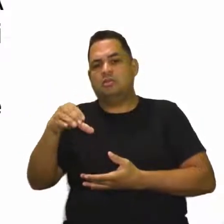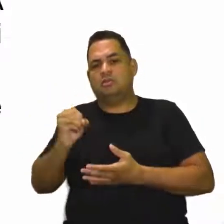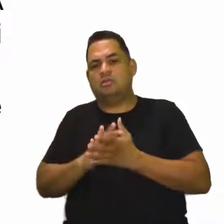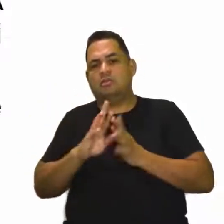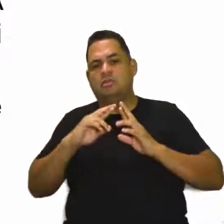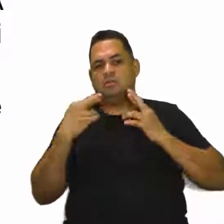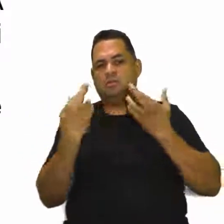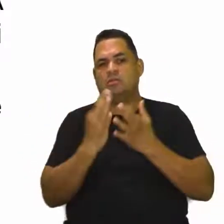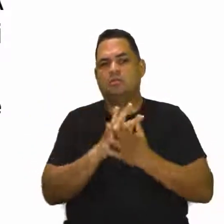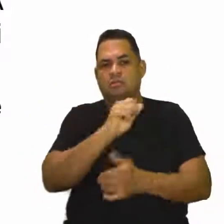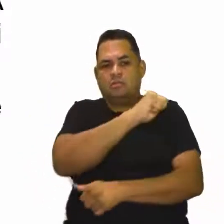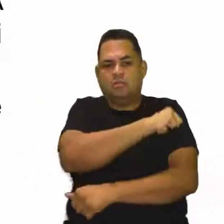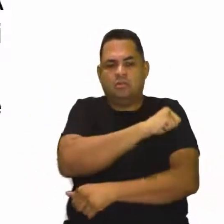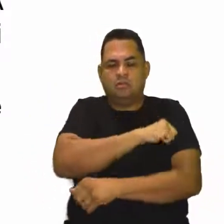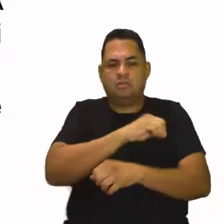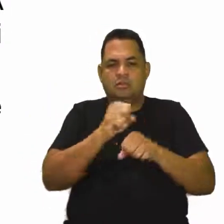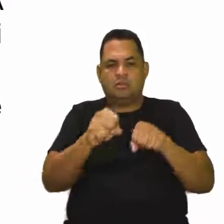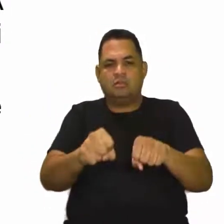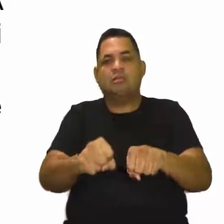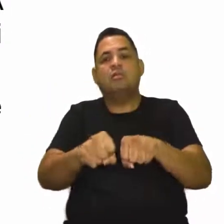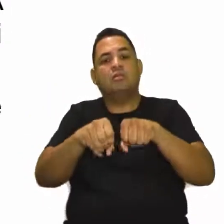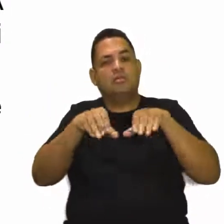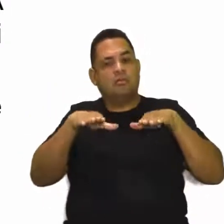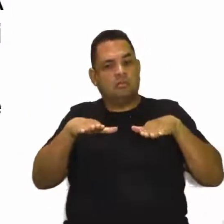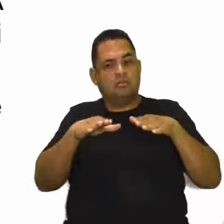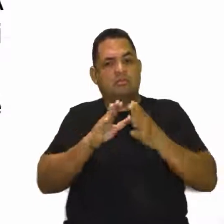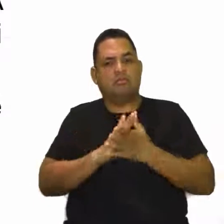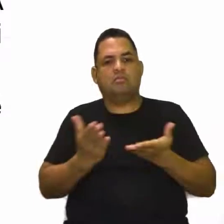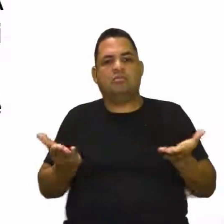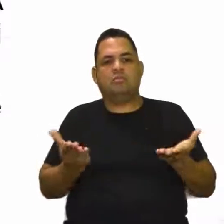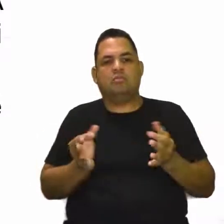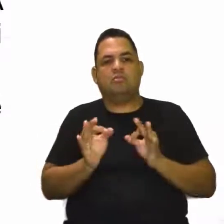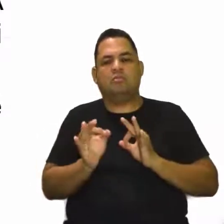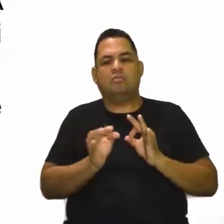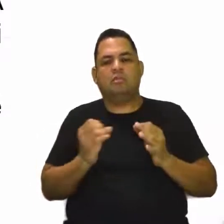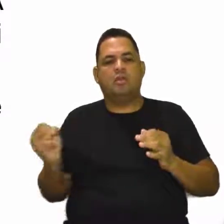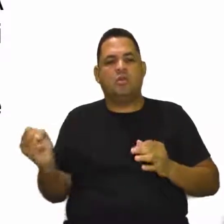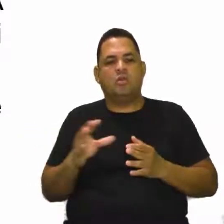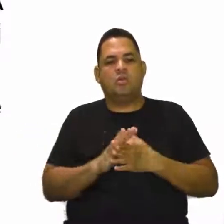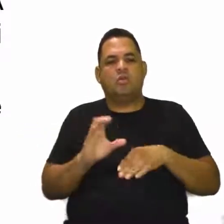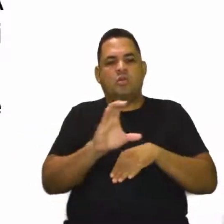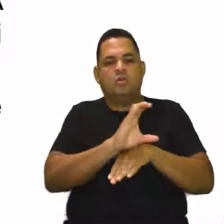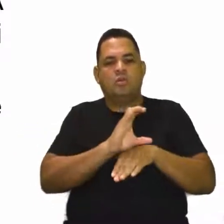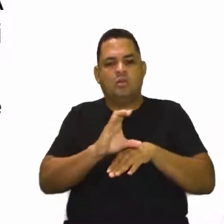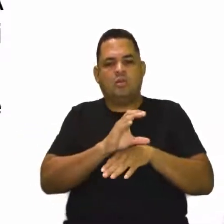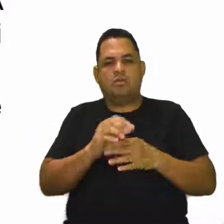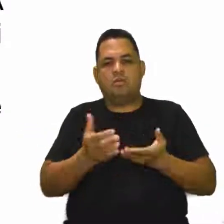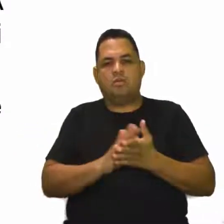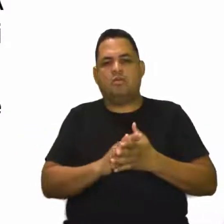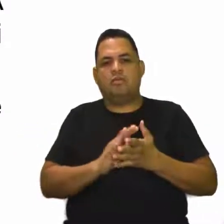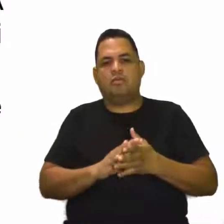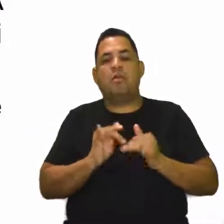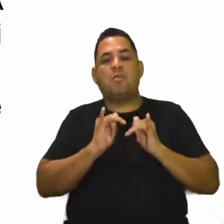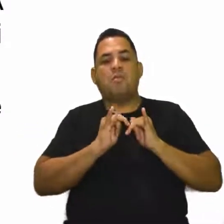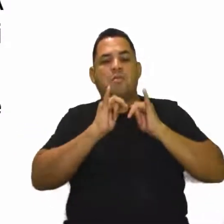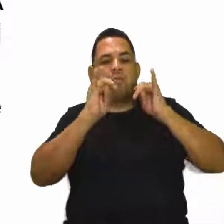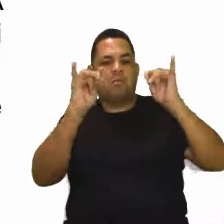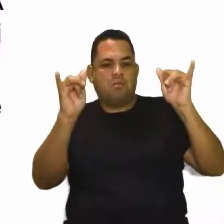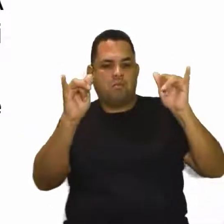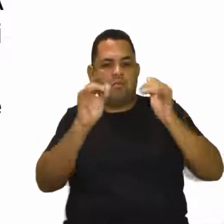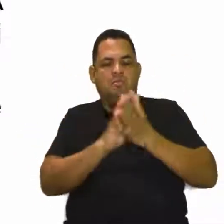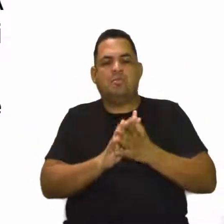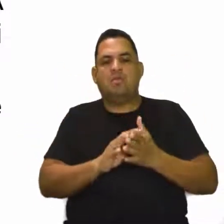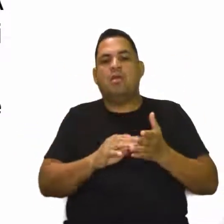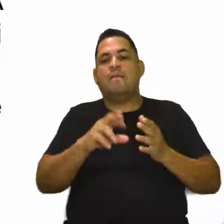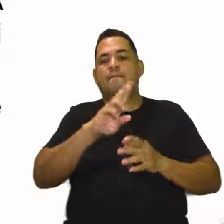reuniu-se no Rio de Janeiro a Assembleia Constituinte. A nova Constituição, ela foi promulgada, a primeira